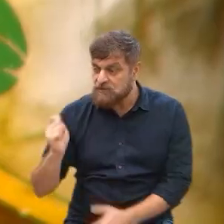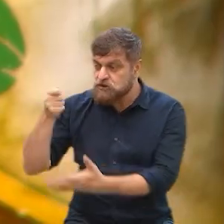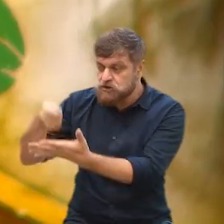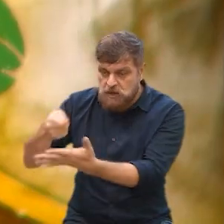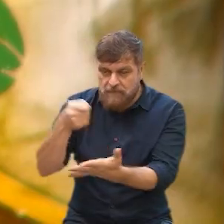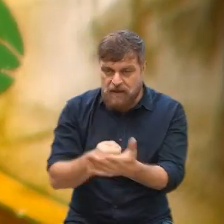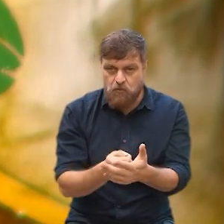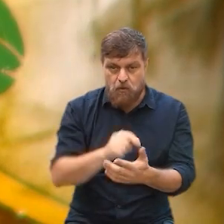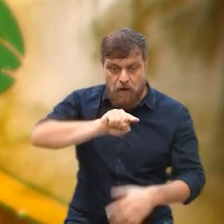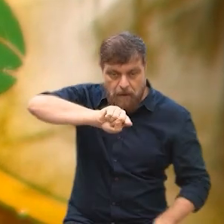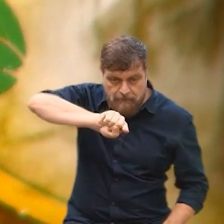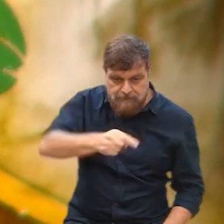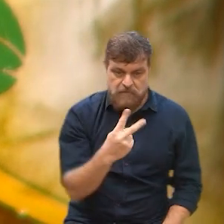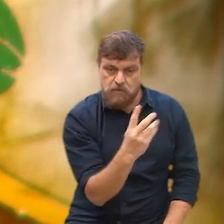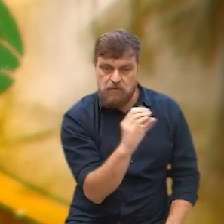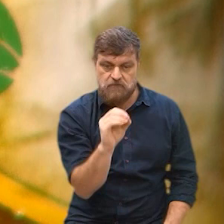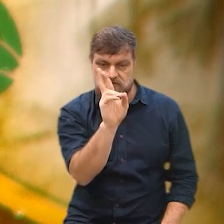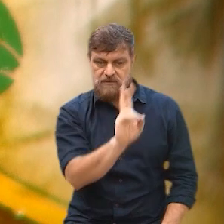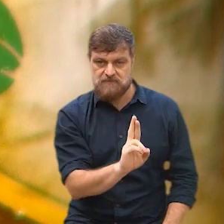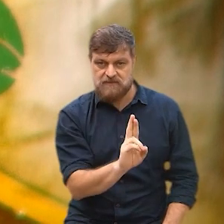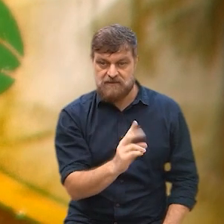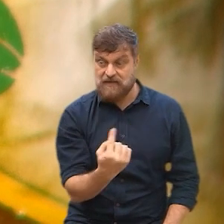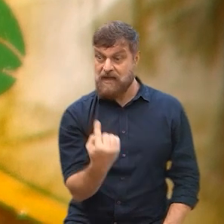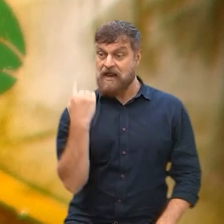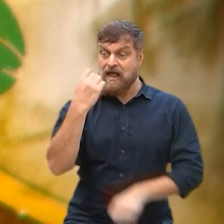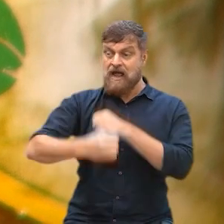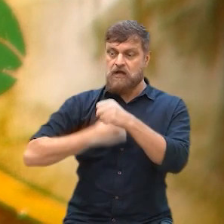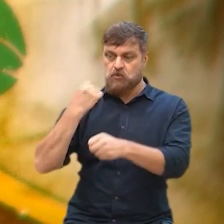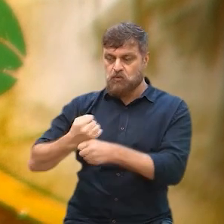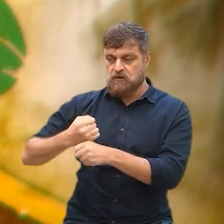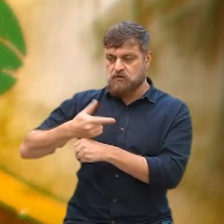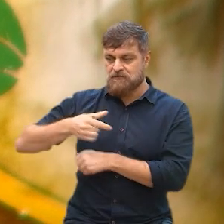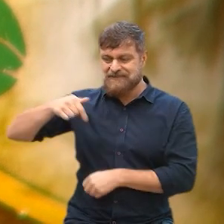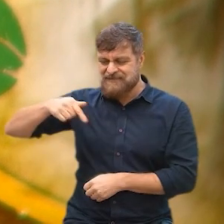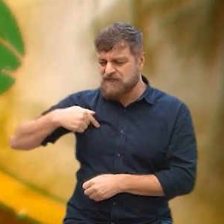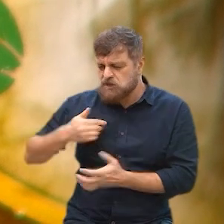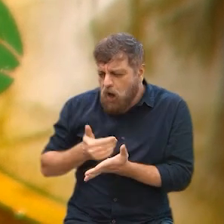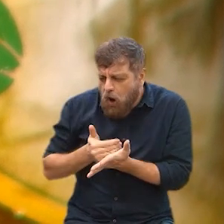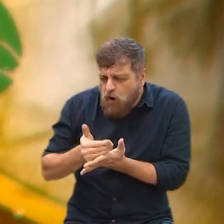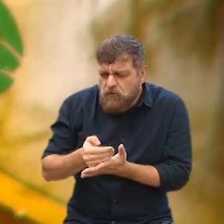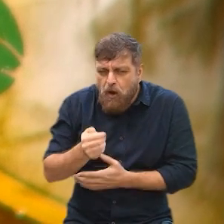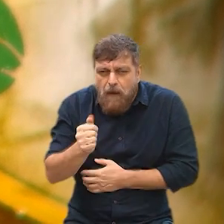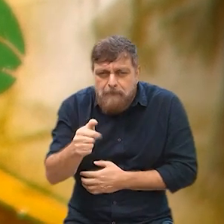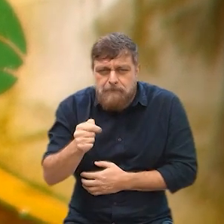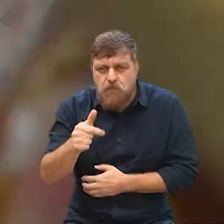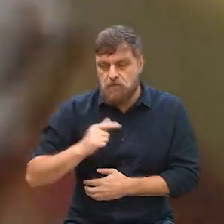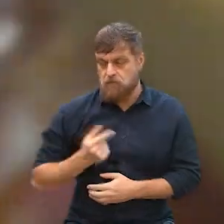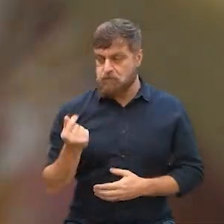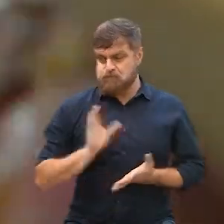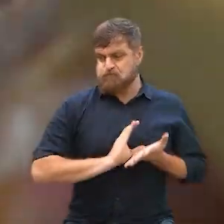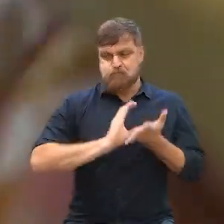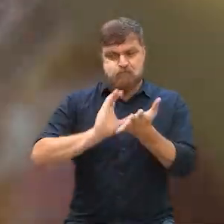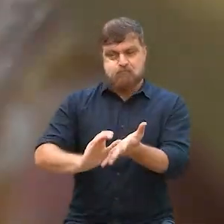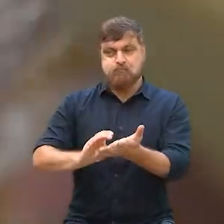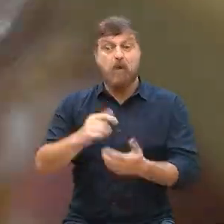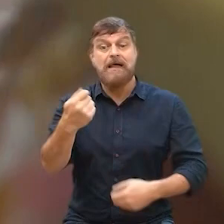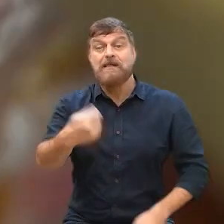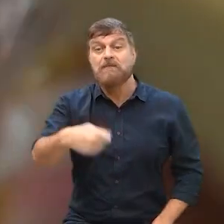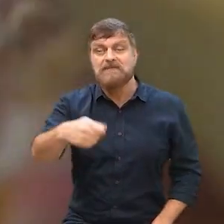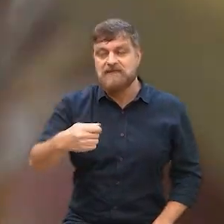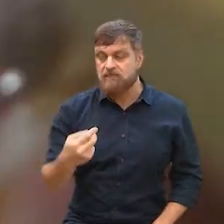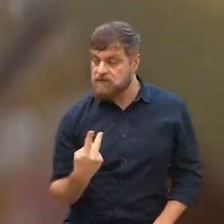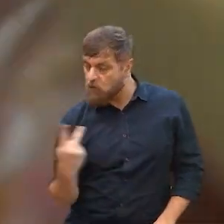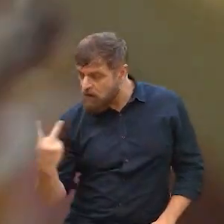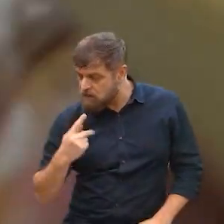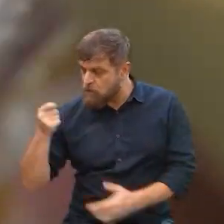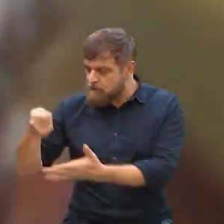em 2017. Lá em 2017, porque a gente tinha uma produção muito pequena e não precisava de um investimento tão grande. Depois, ao